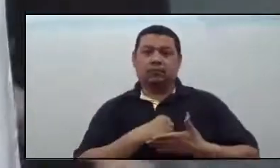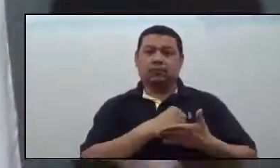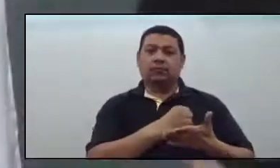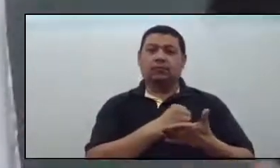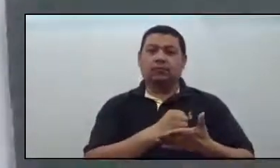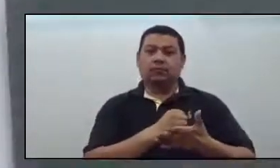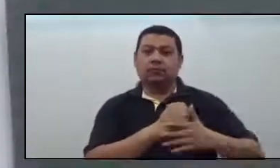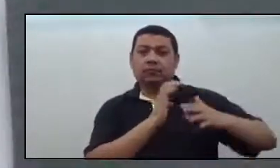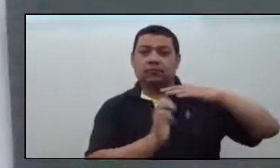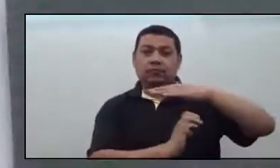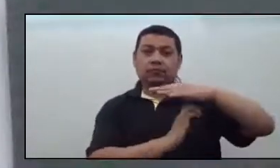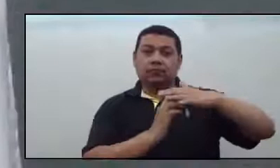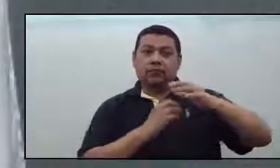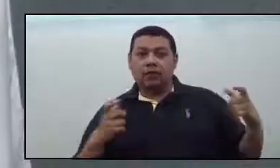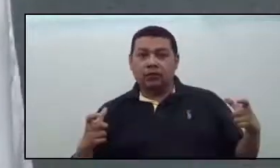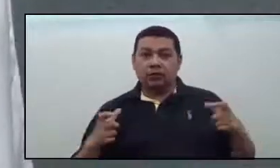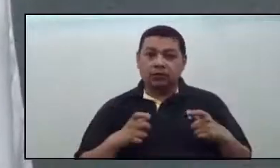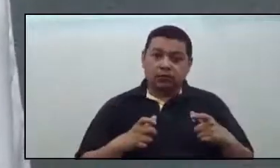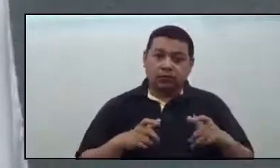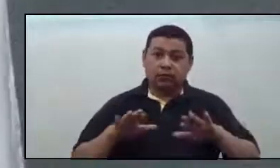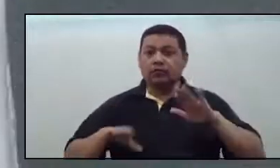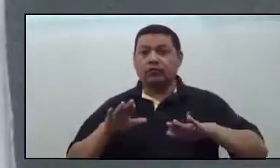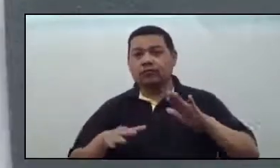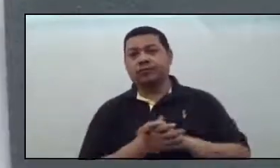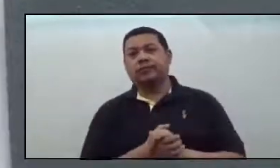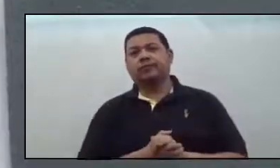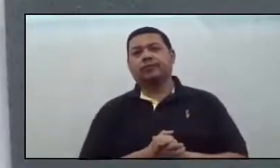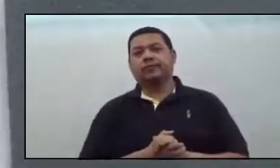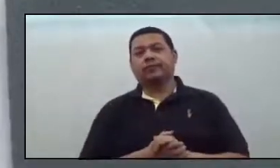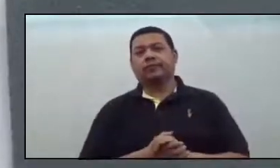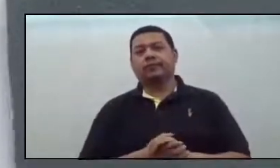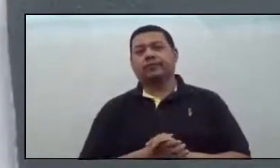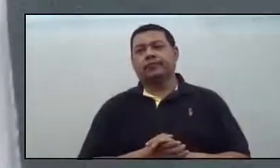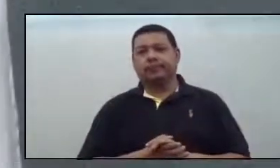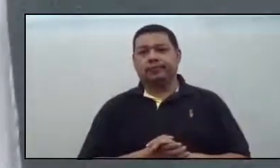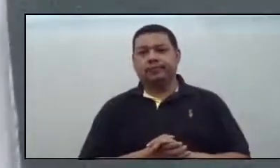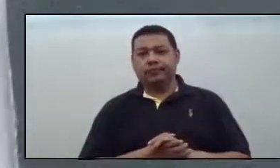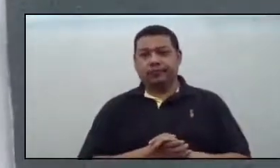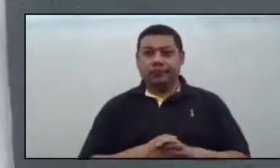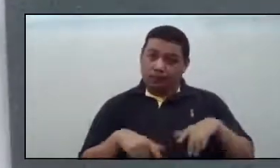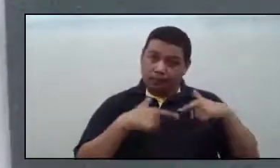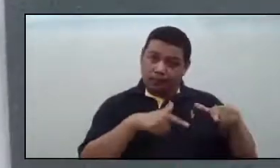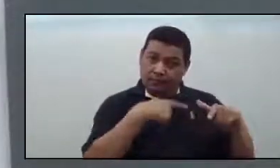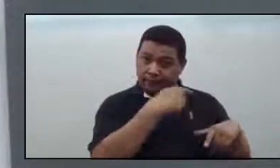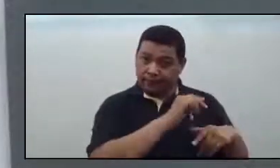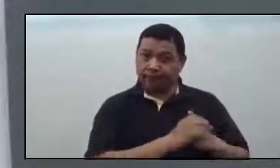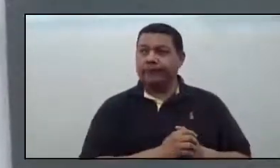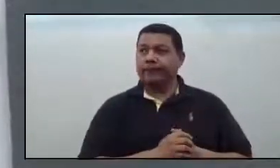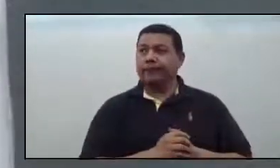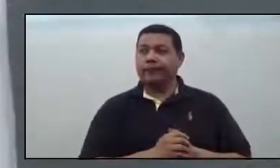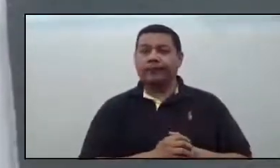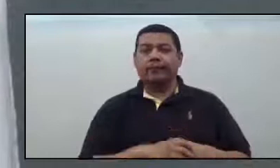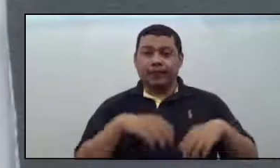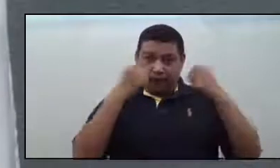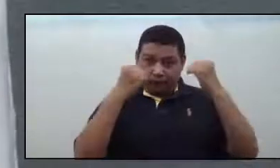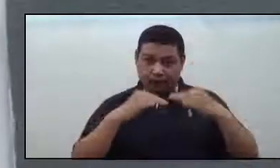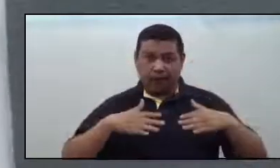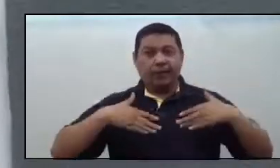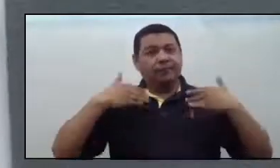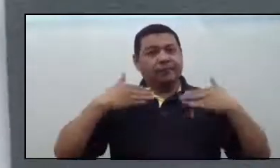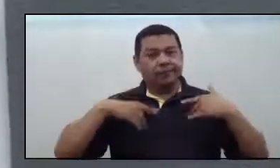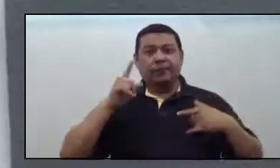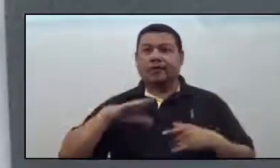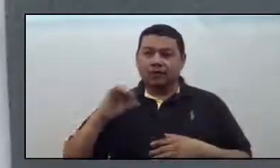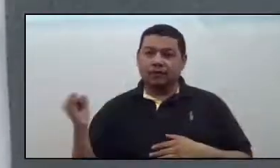e médias empresas de baixo e médio impacto ambiental em suas atividades. Dizer como uma lei dessa é importante